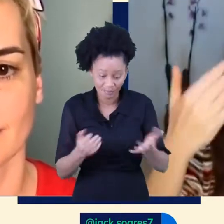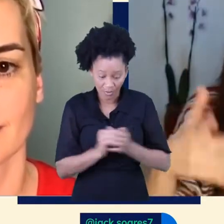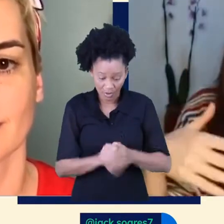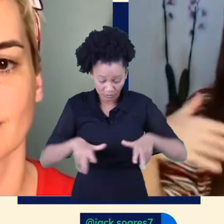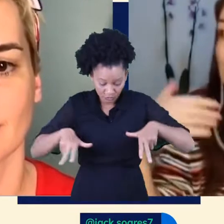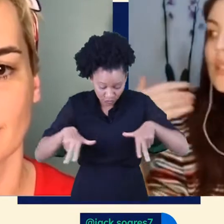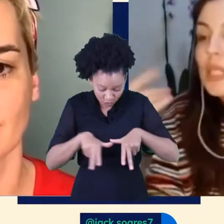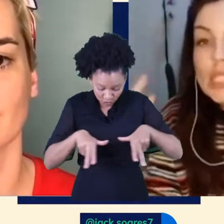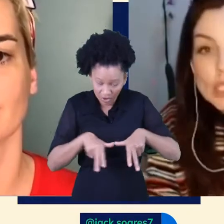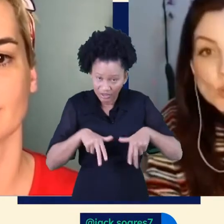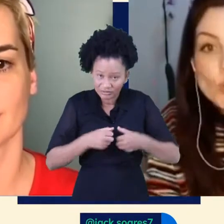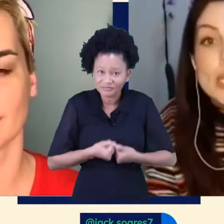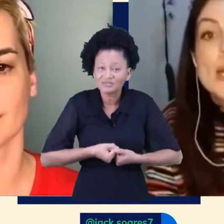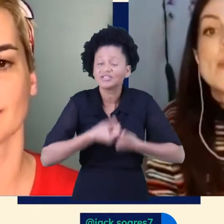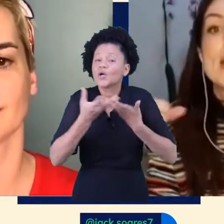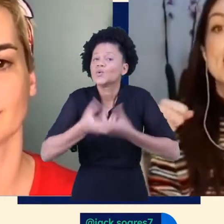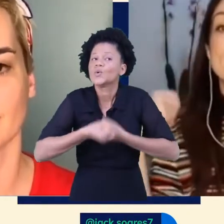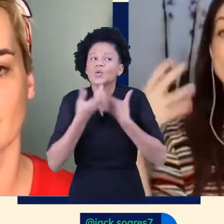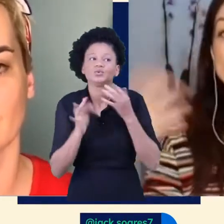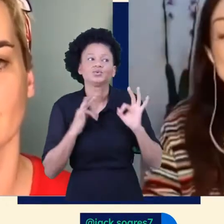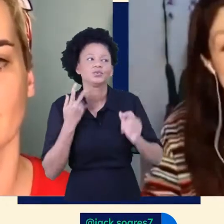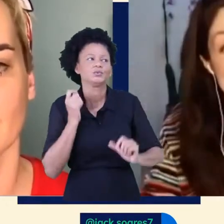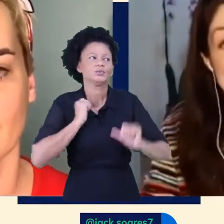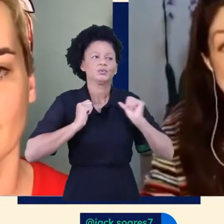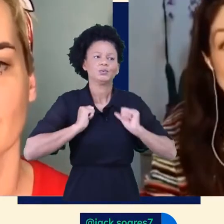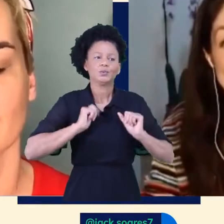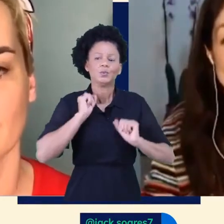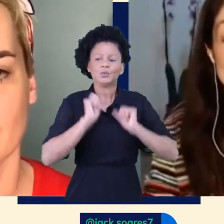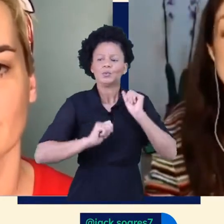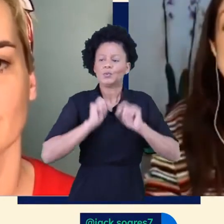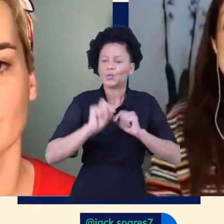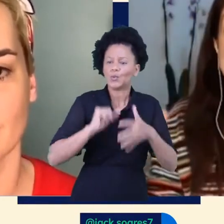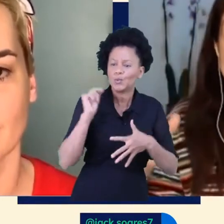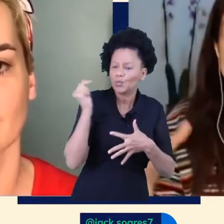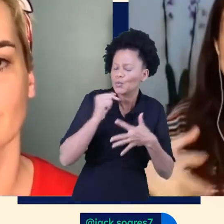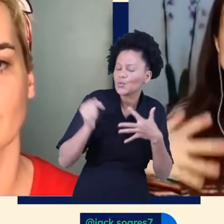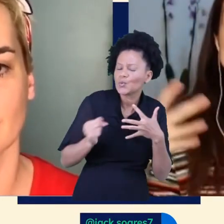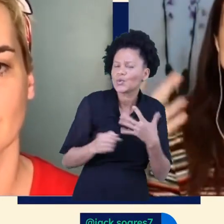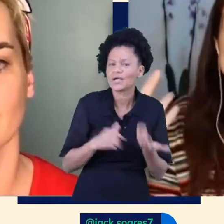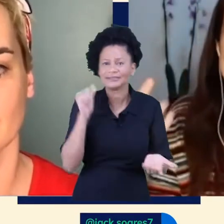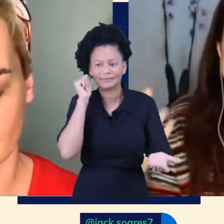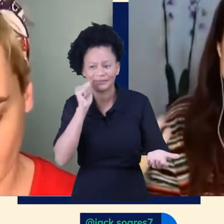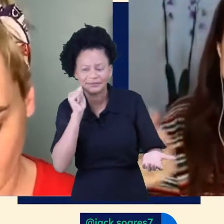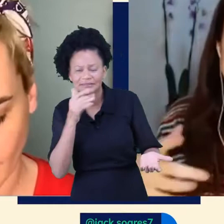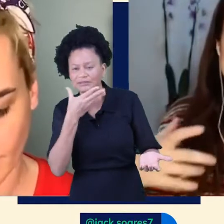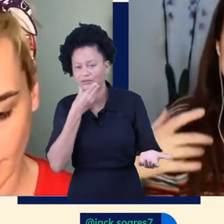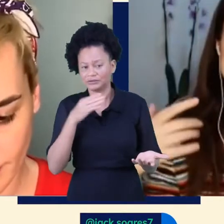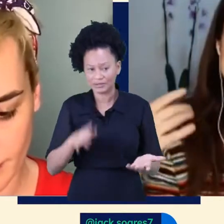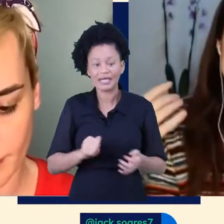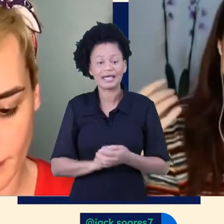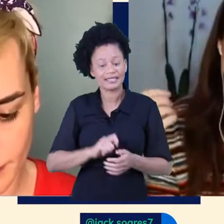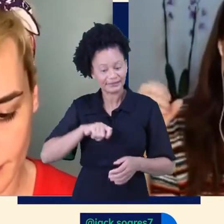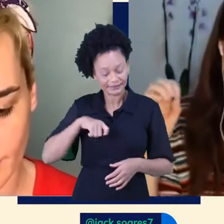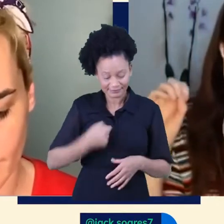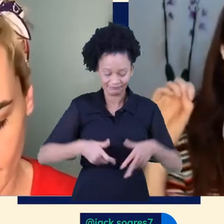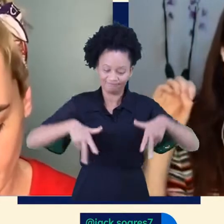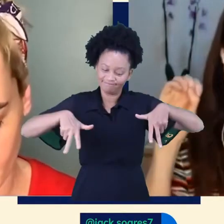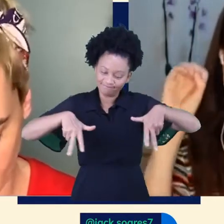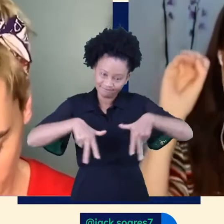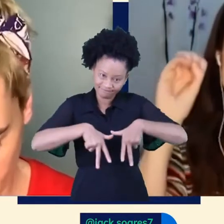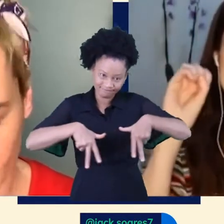é ser menina, do que é ser menino, né? A gente chama de gênero. Então, essa construção social, tem muita gente que acha